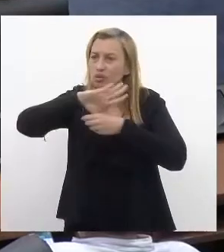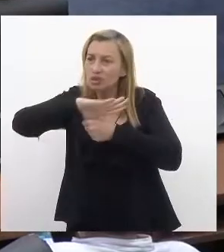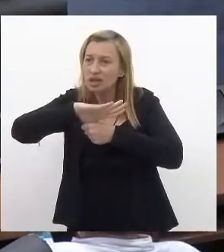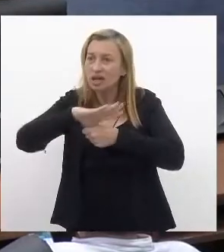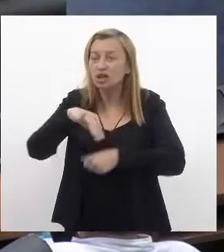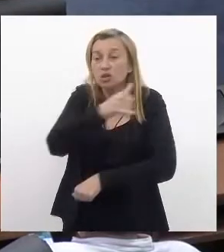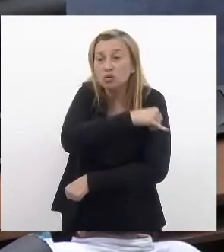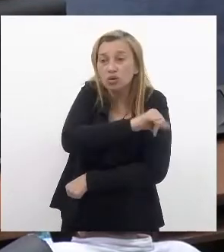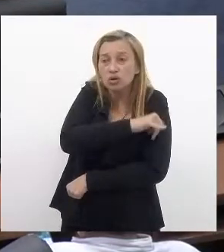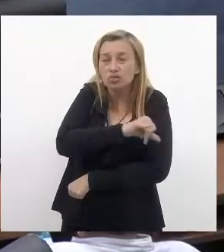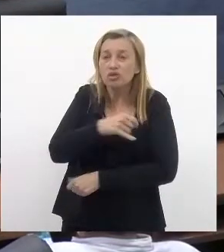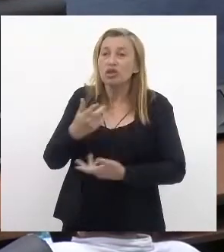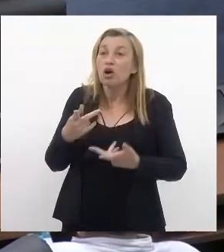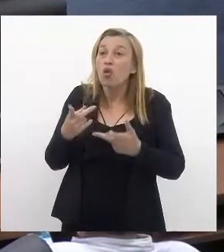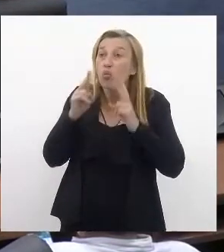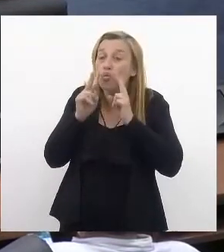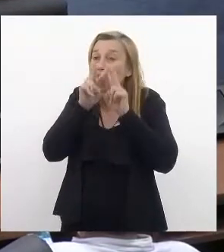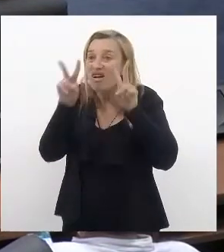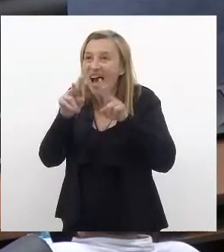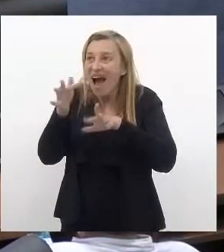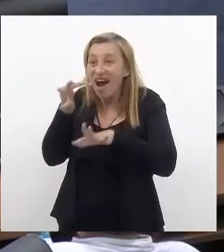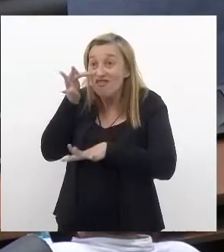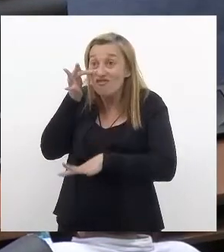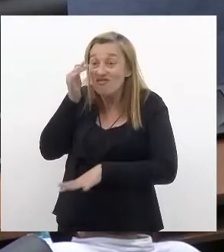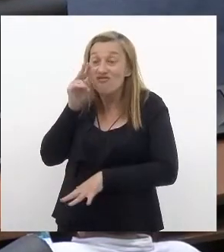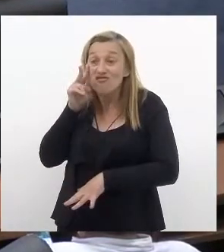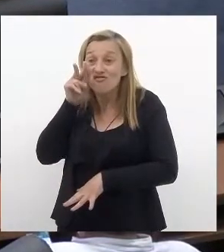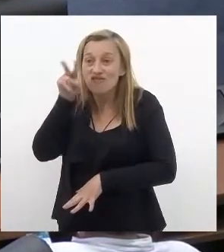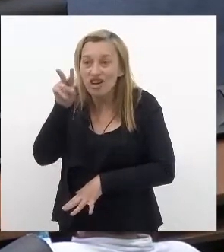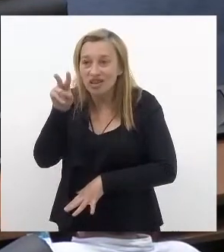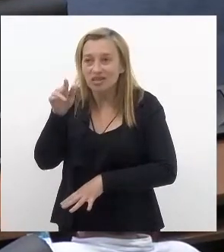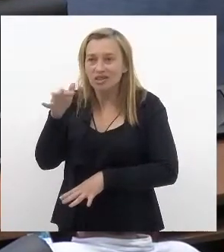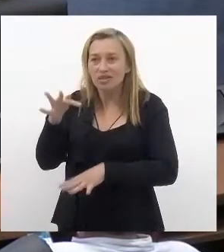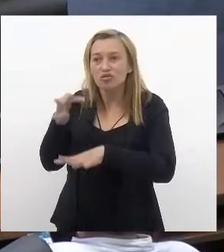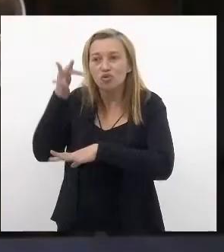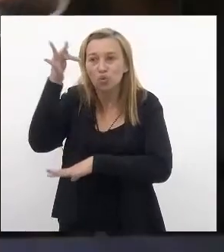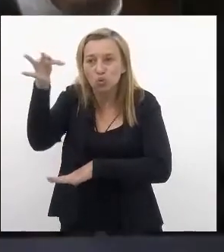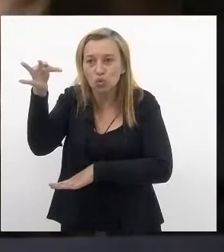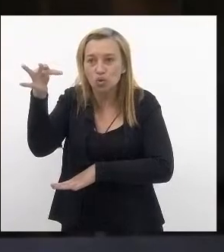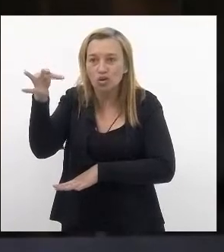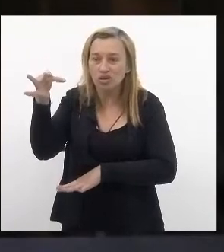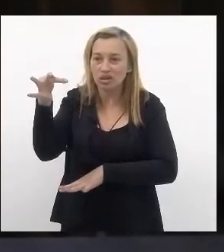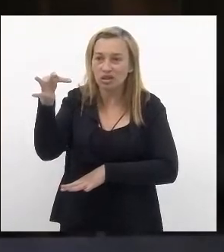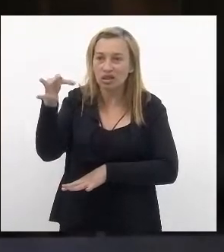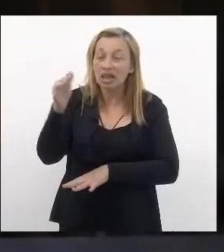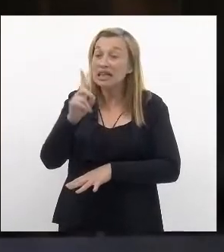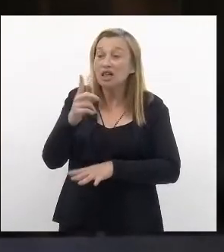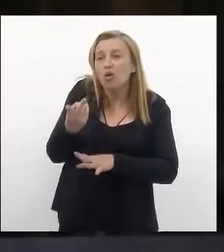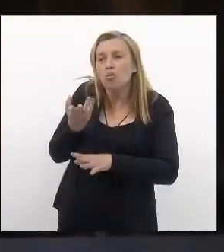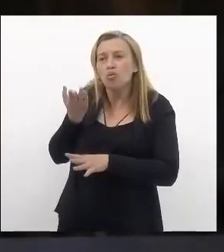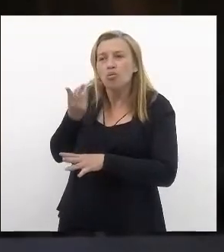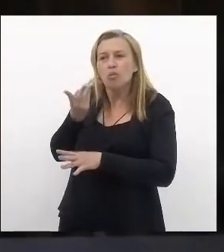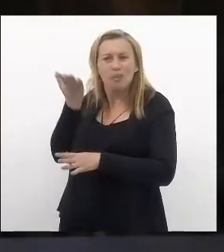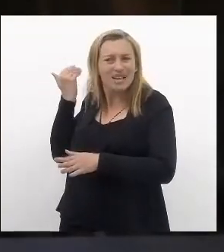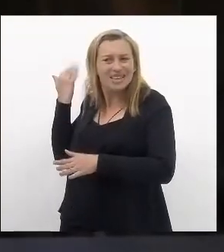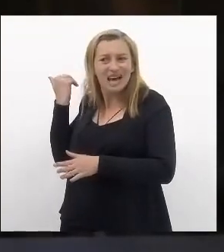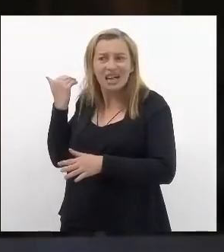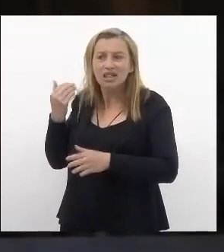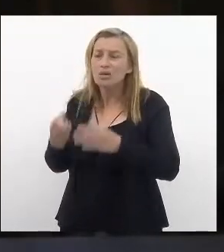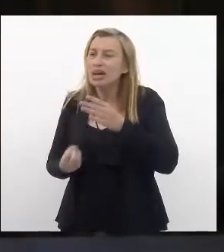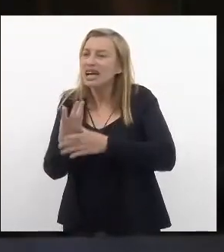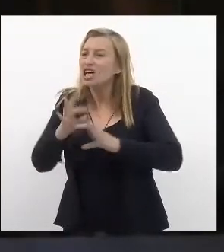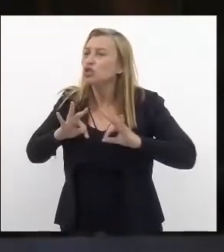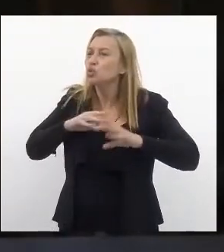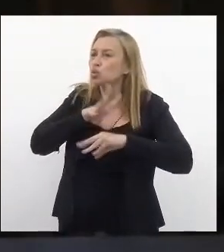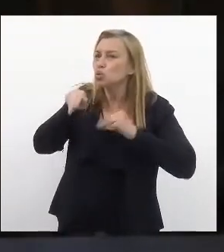de Janeiro, desta forma: um olhar à frente, um olhar para além, olhar para construir aquilo que todos nós